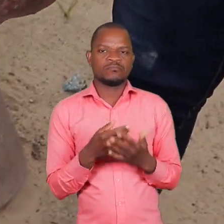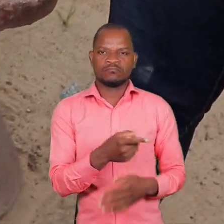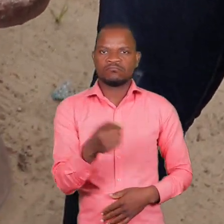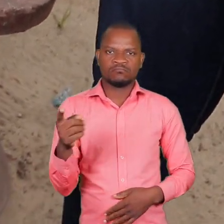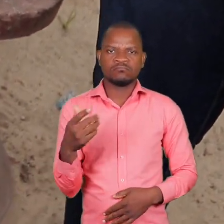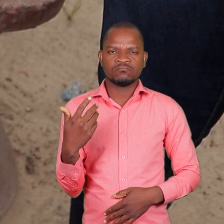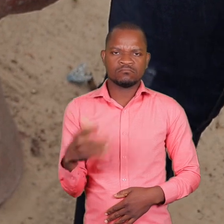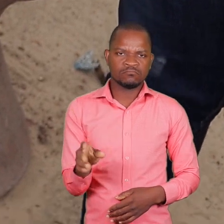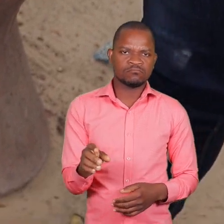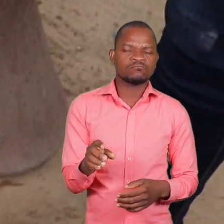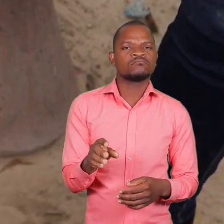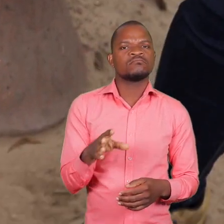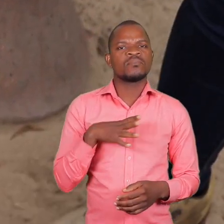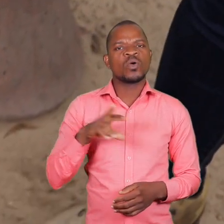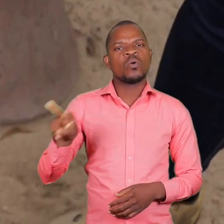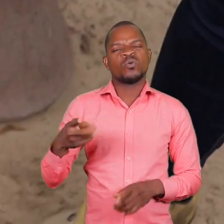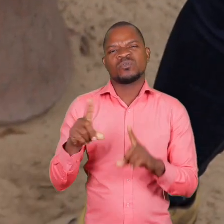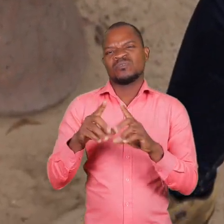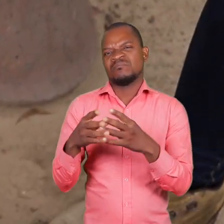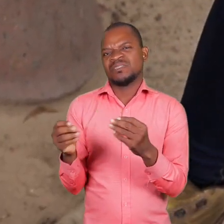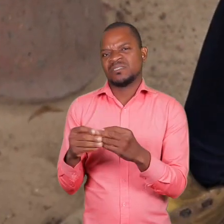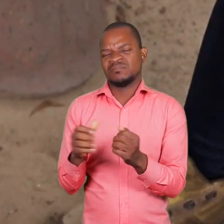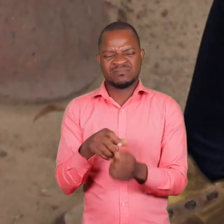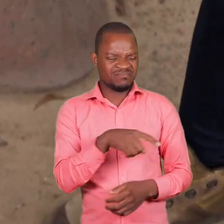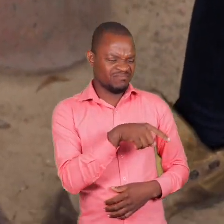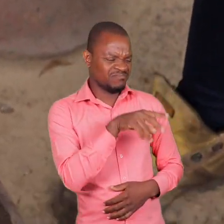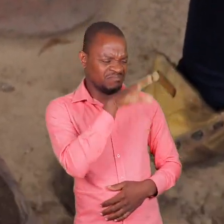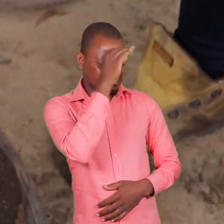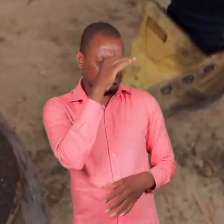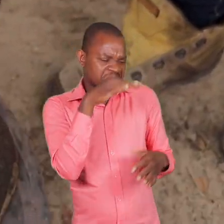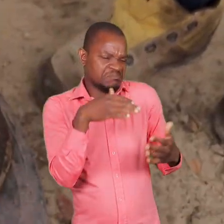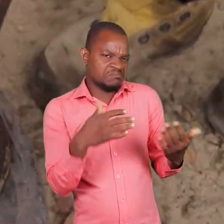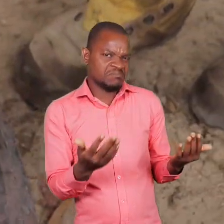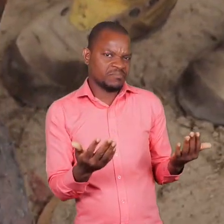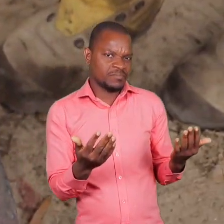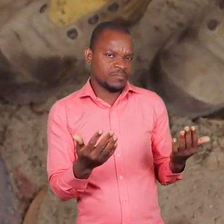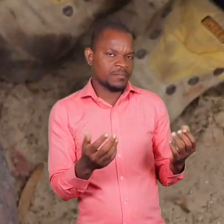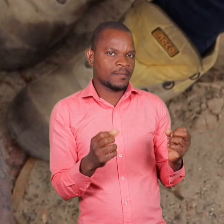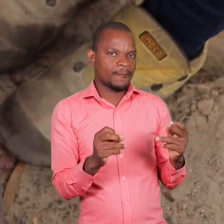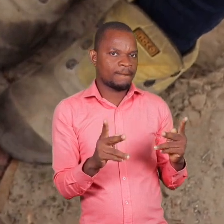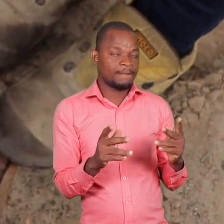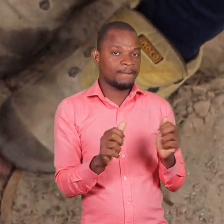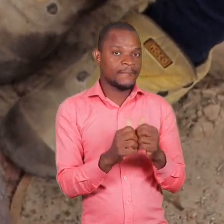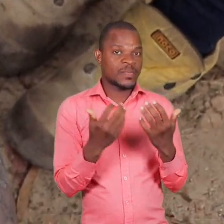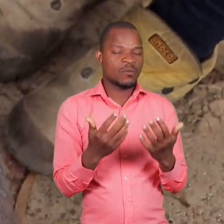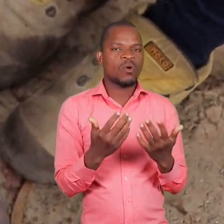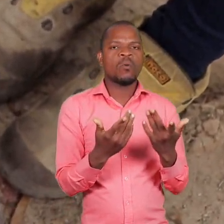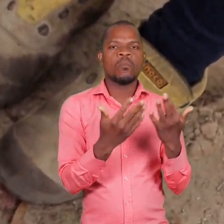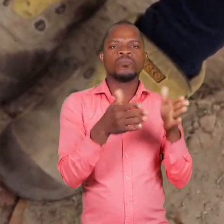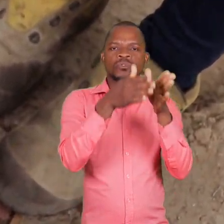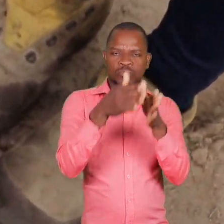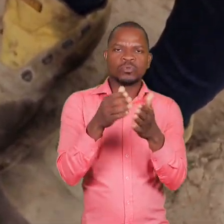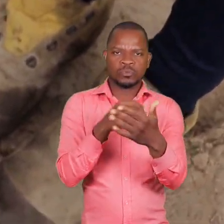Algumas tinham pias porcelana, então não percebiam o impacto que esta pia tinha. Mas agora, muita